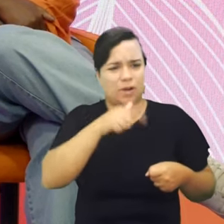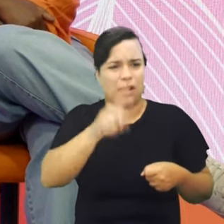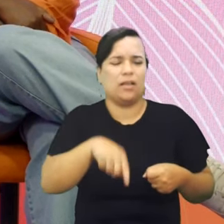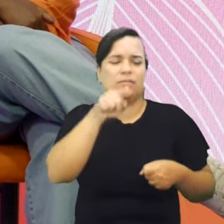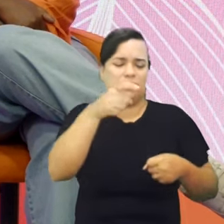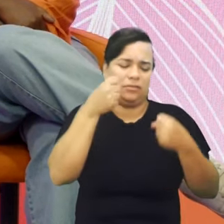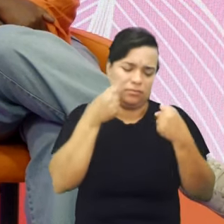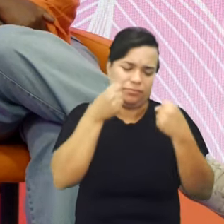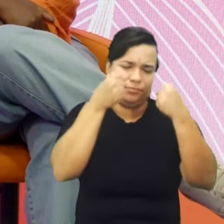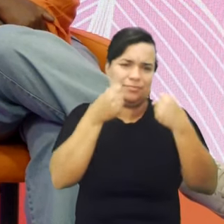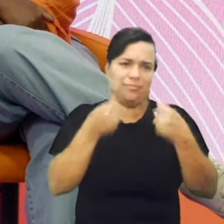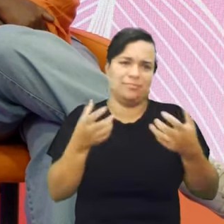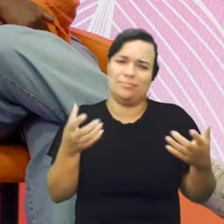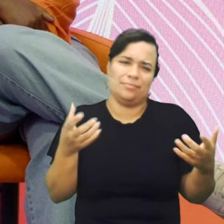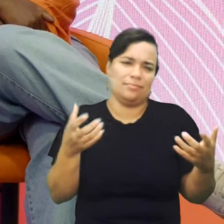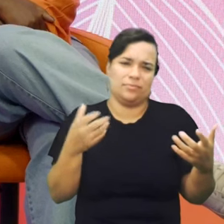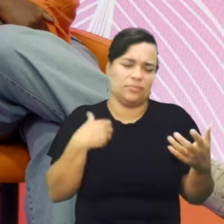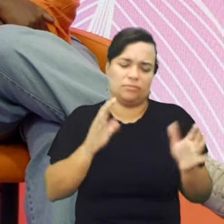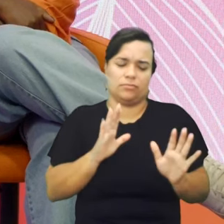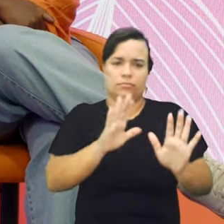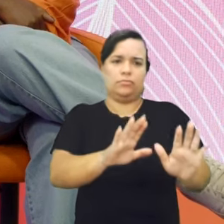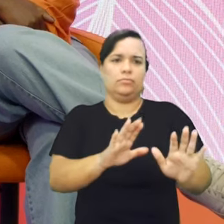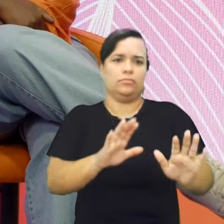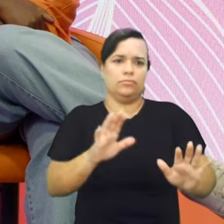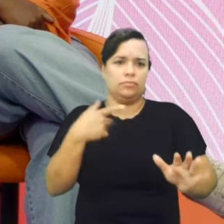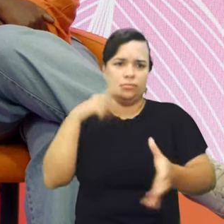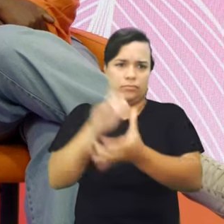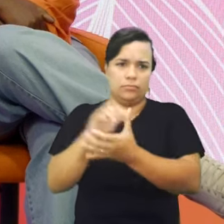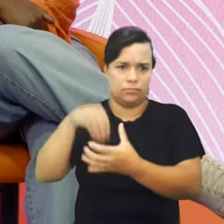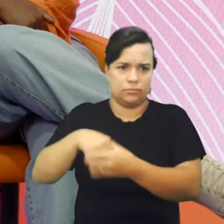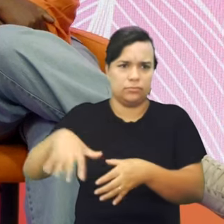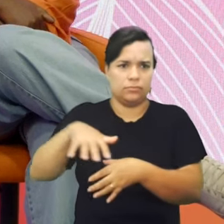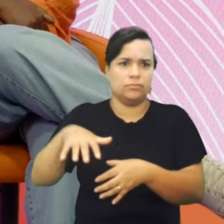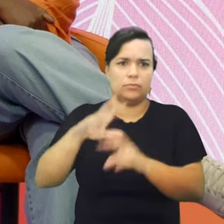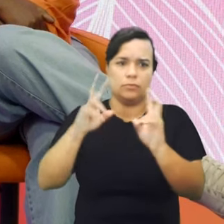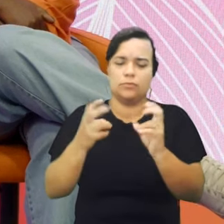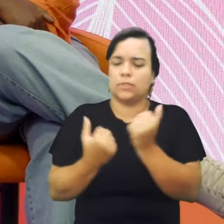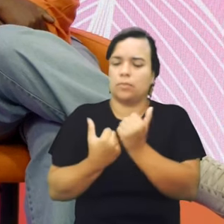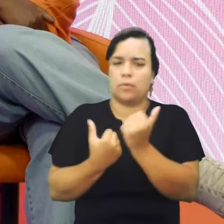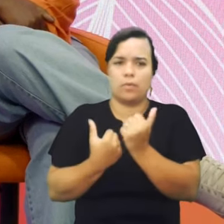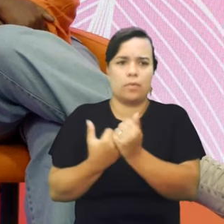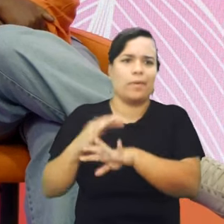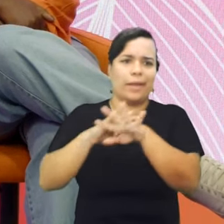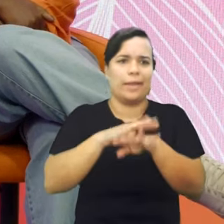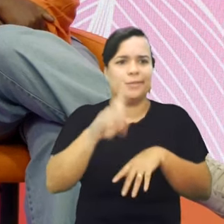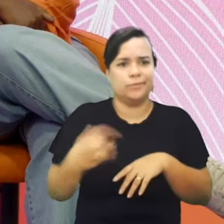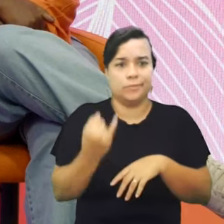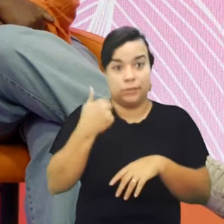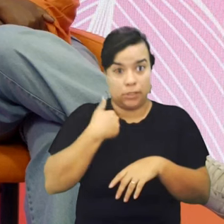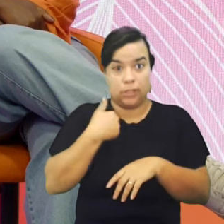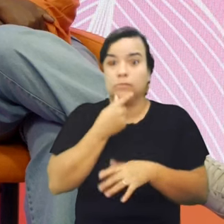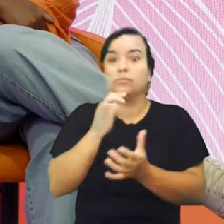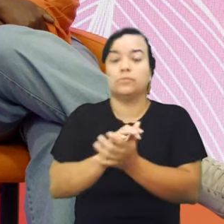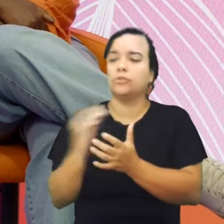Então, eu rapidinho não peguei isso para mim, assim, nem no meu casamento, você falou de rede de apoio, né? Assim, a gente tem ali, eu e meu marido,